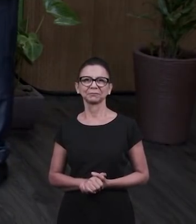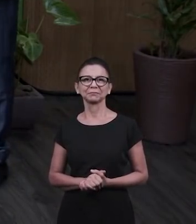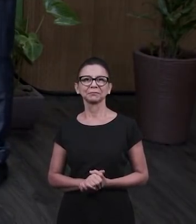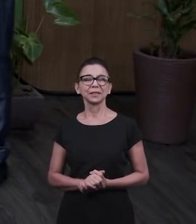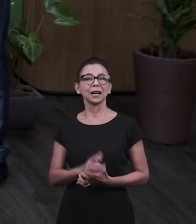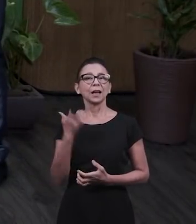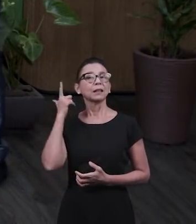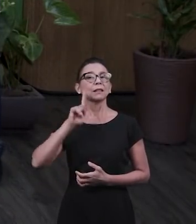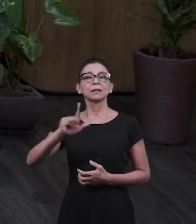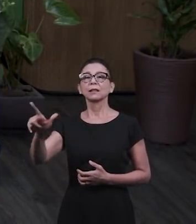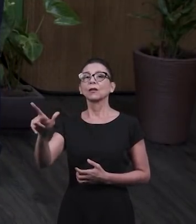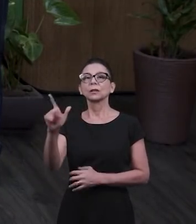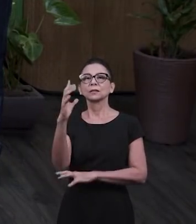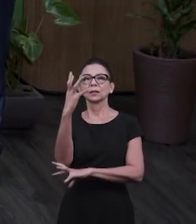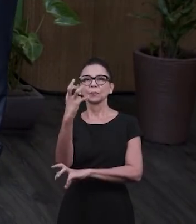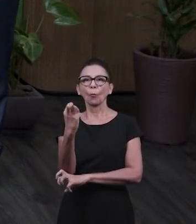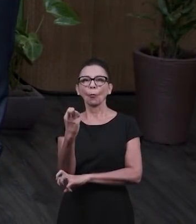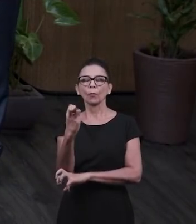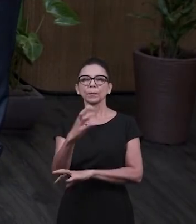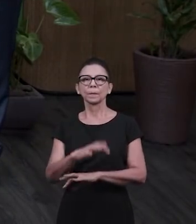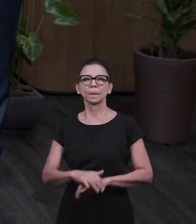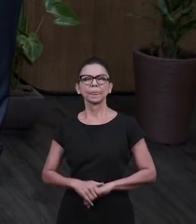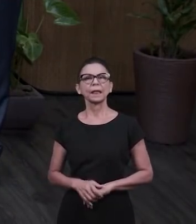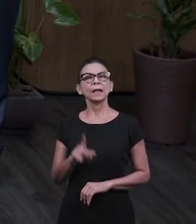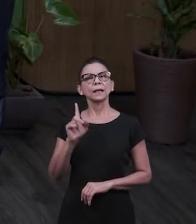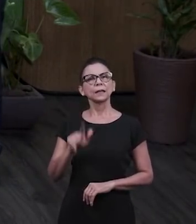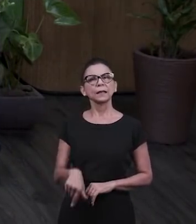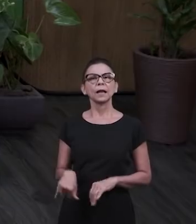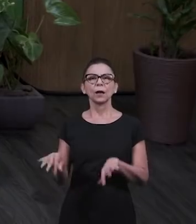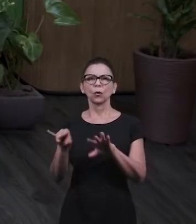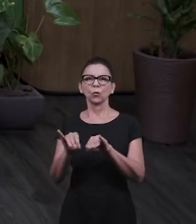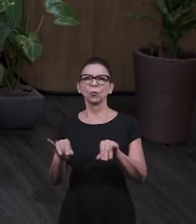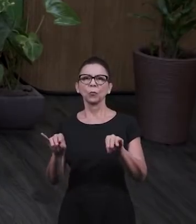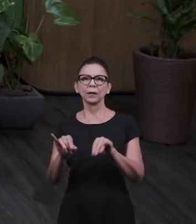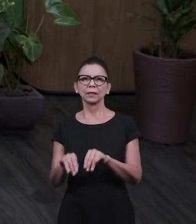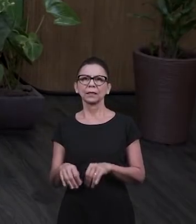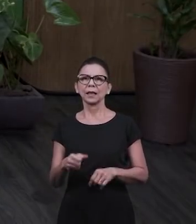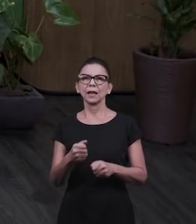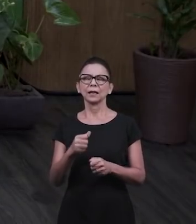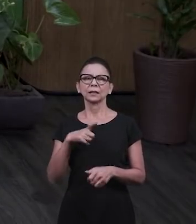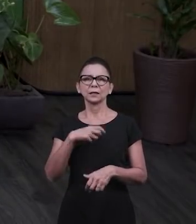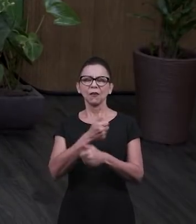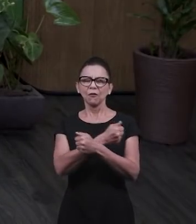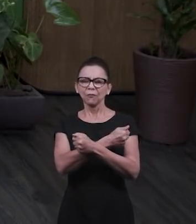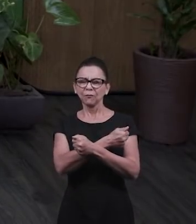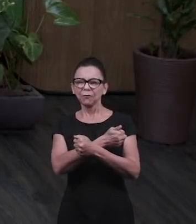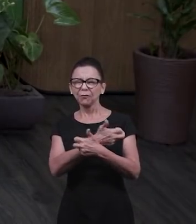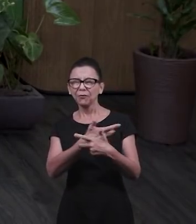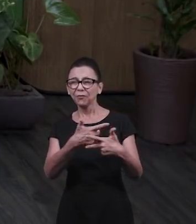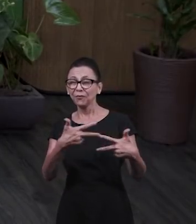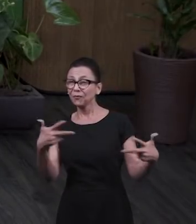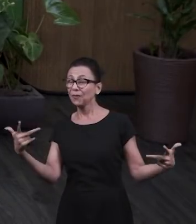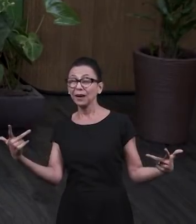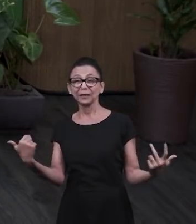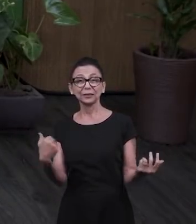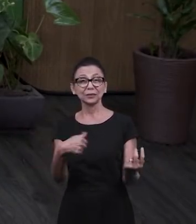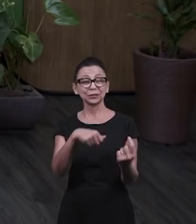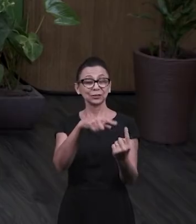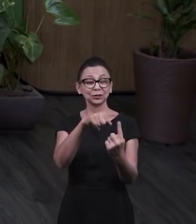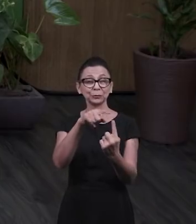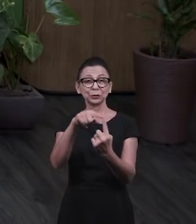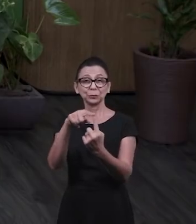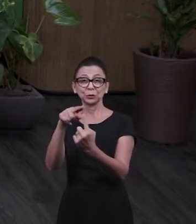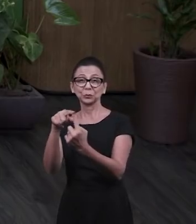terra frutífera e que produz as mais diversas quantidades de fruto. Aqui